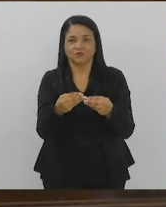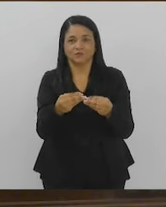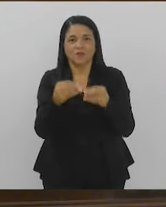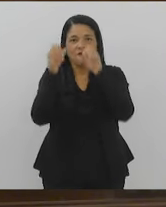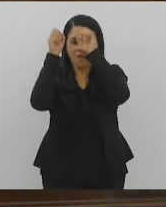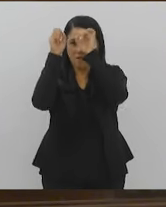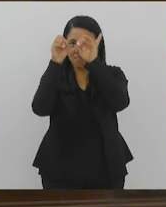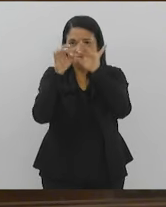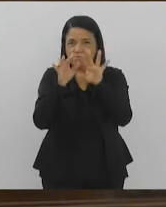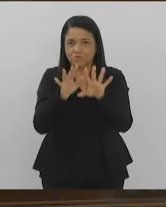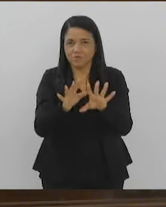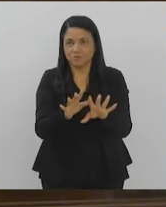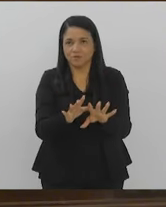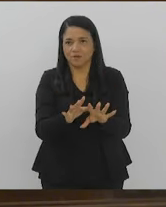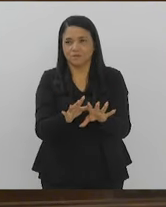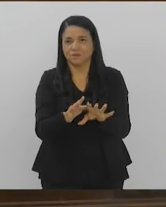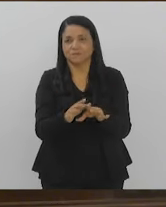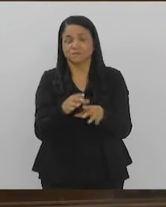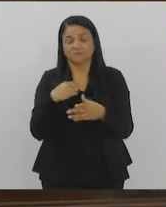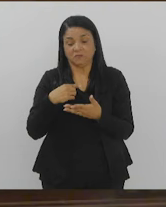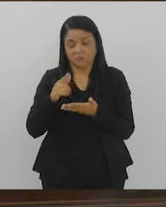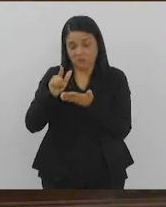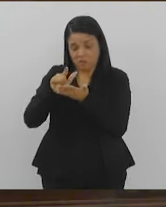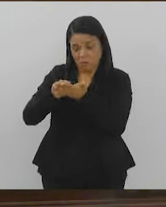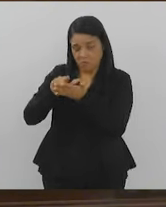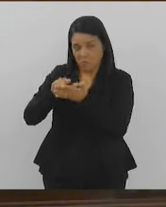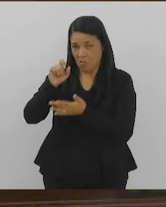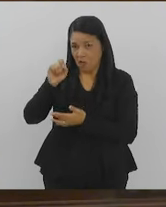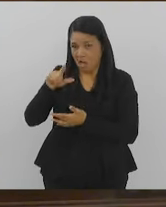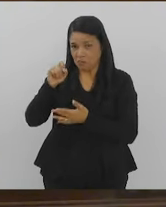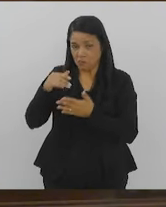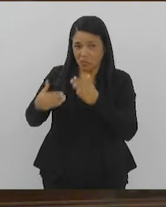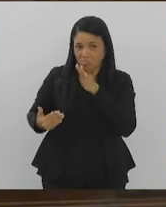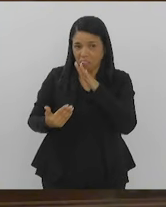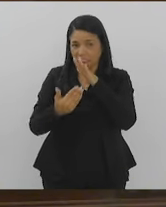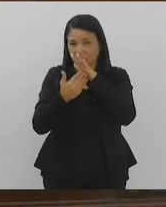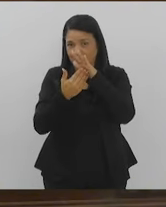abençoados. Recebi aqui um papel azul, estamos com tempo limitado,